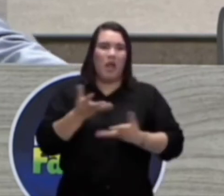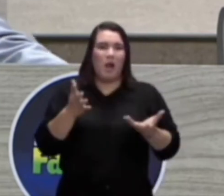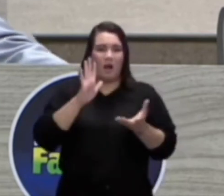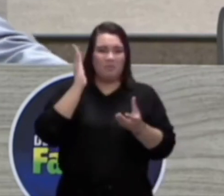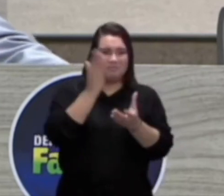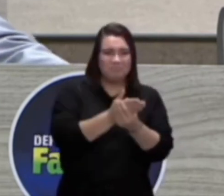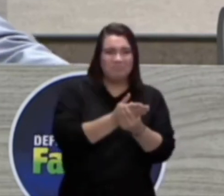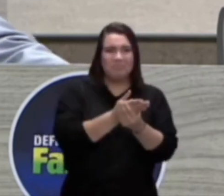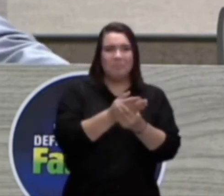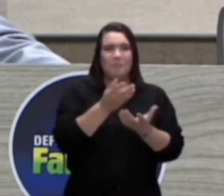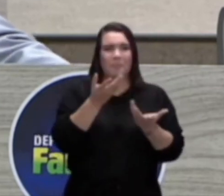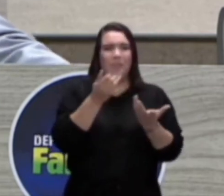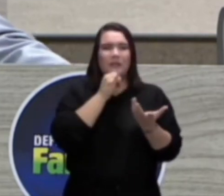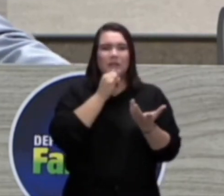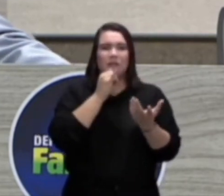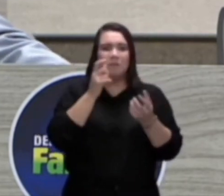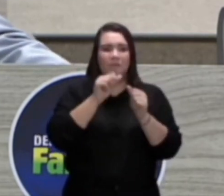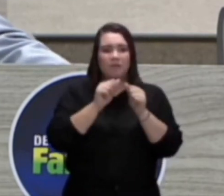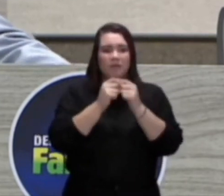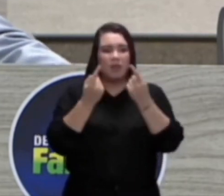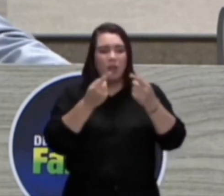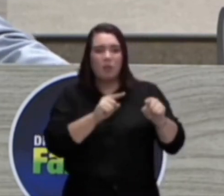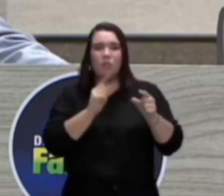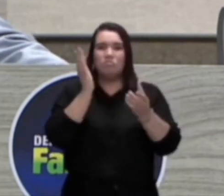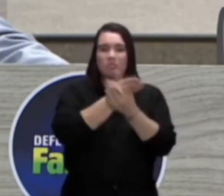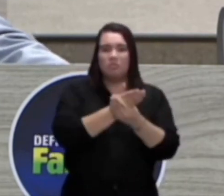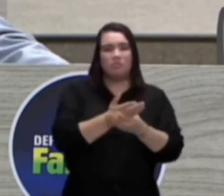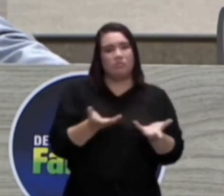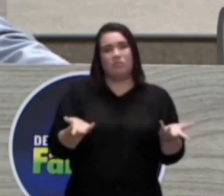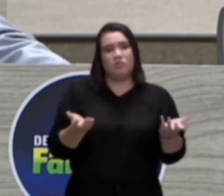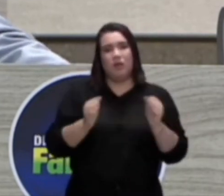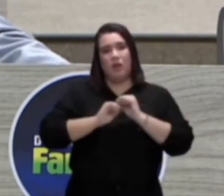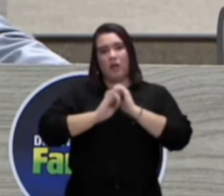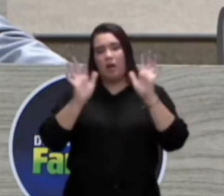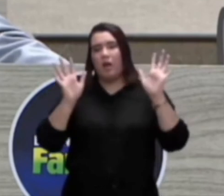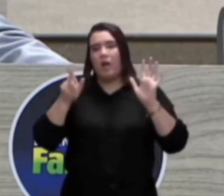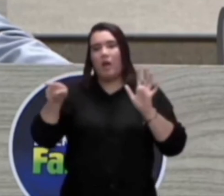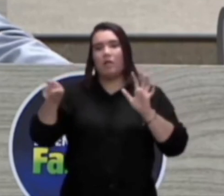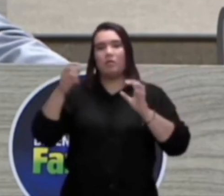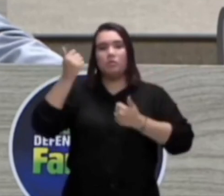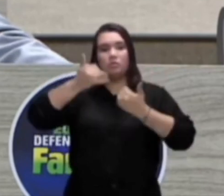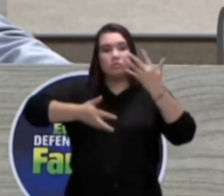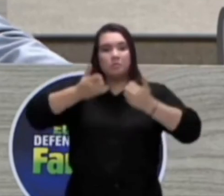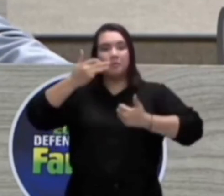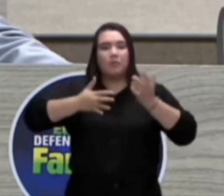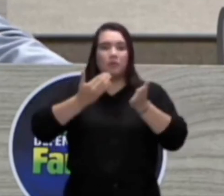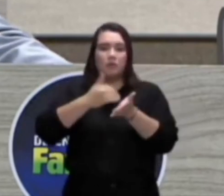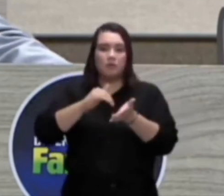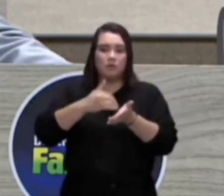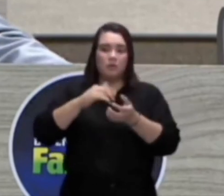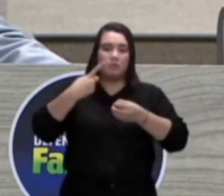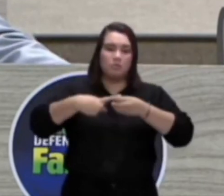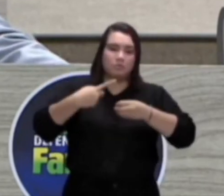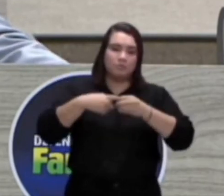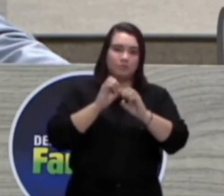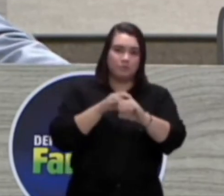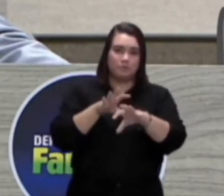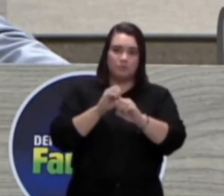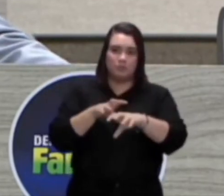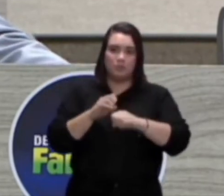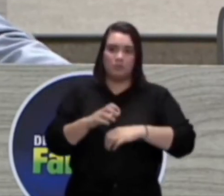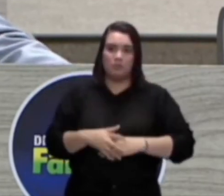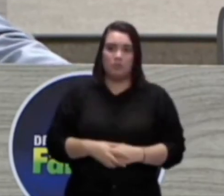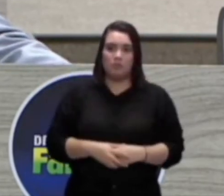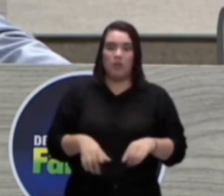isso, não fica claro, mais uma vez, a fala do secretário municipal de educação e